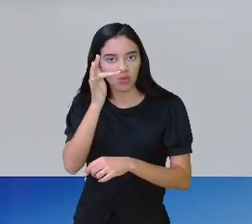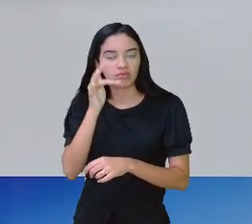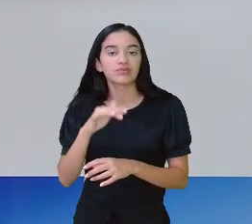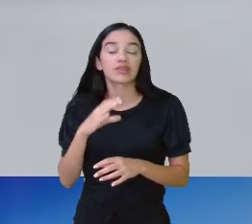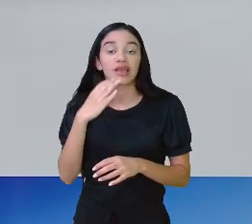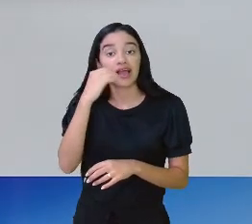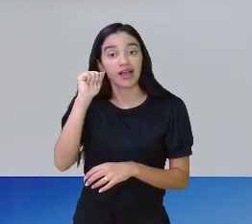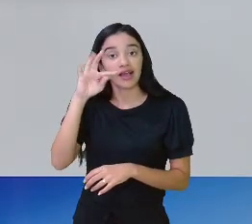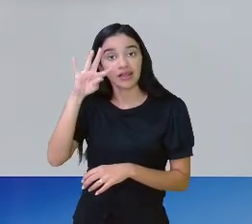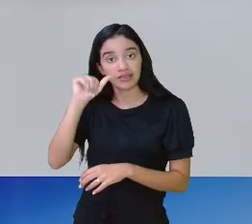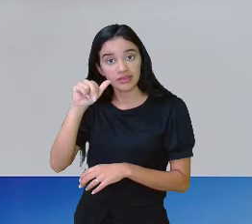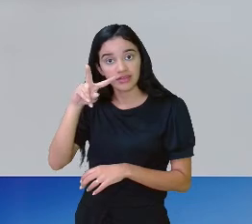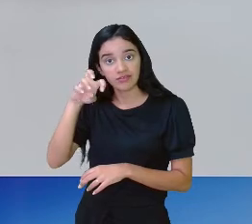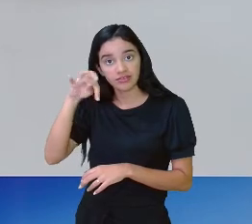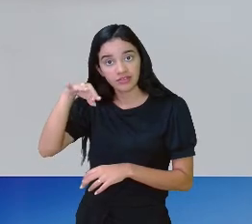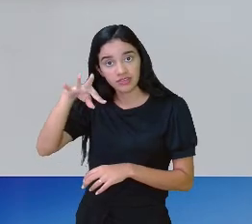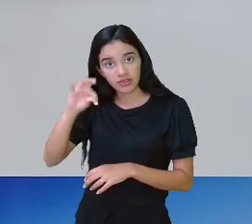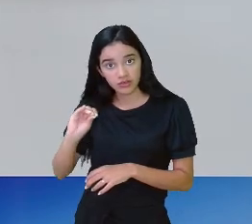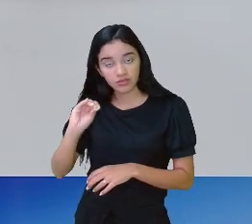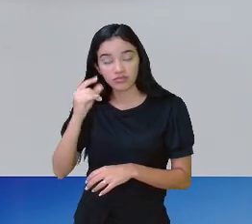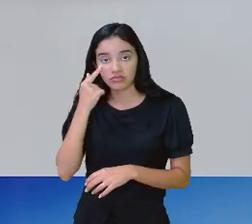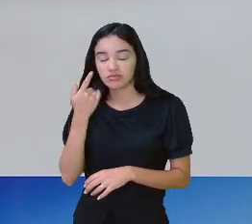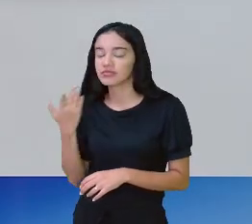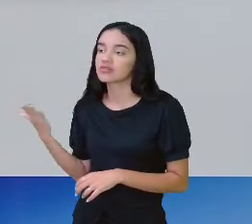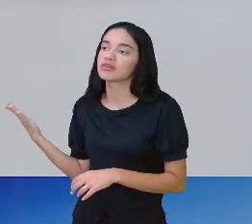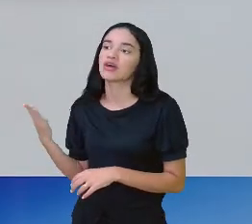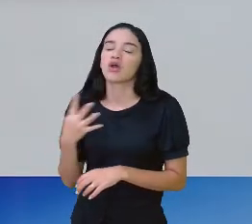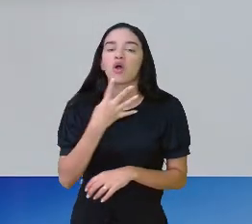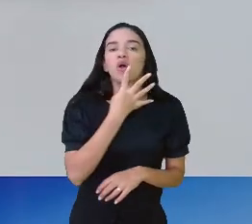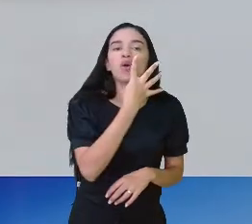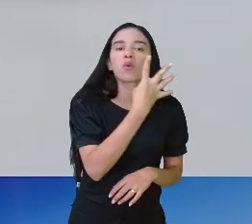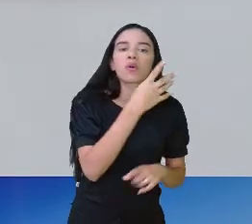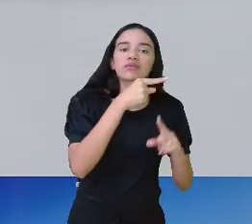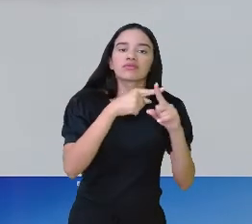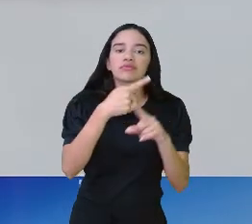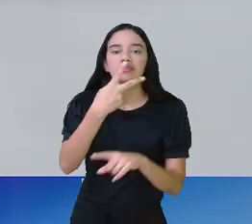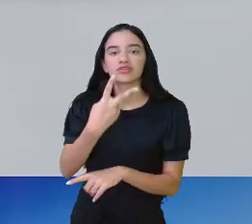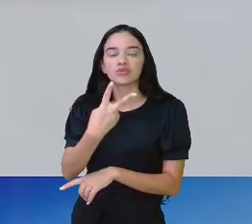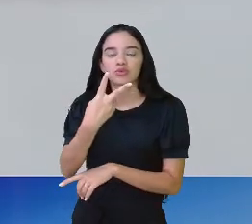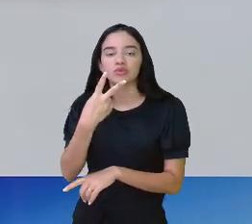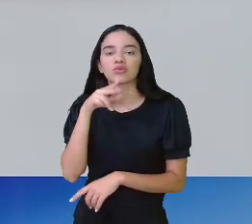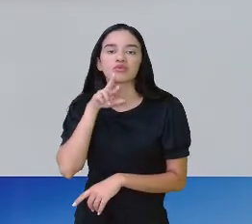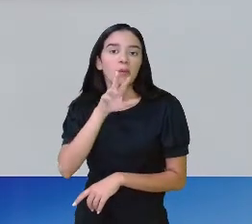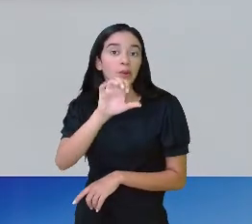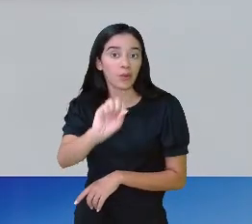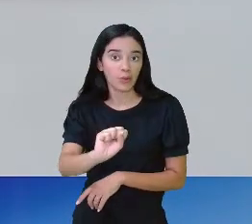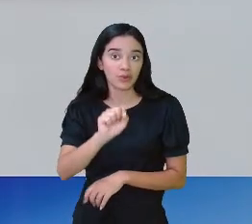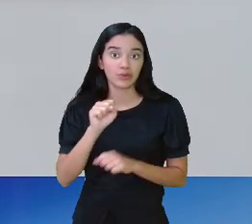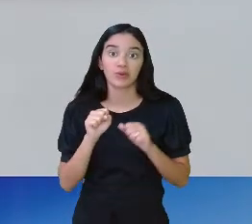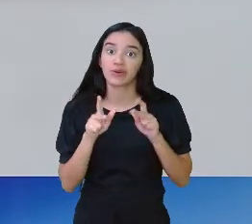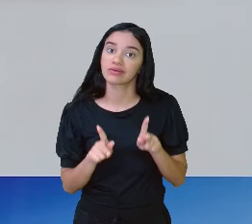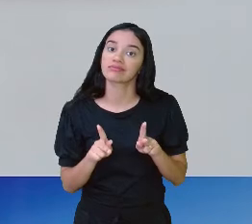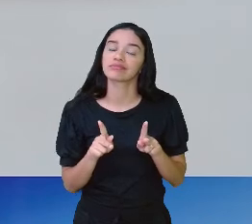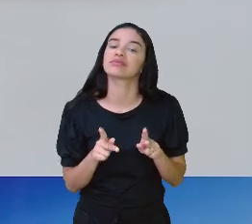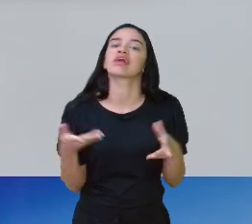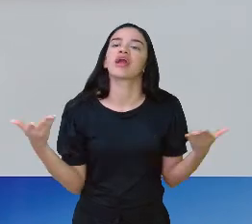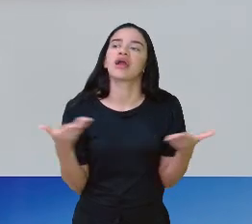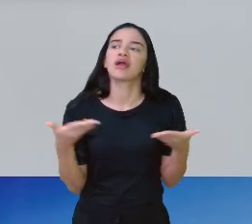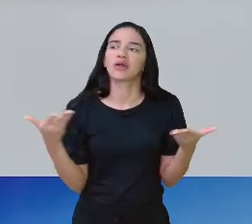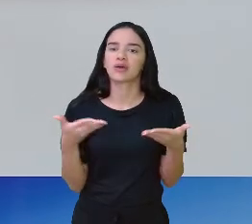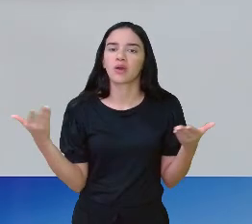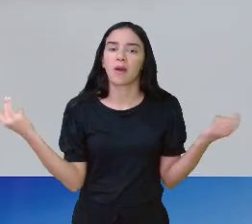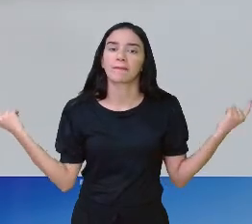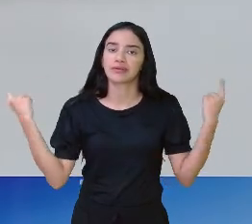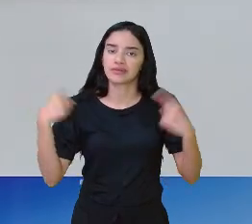é a operação inversa? Multiplicação. 4 vezes 2, 8. Beleza? Agora eu vou deixar o